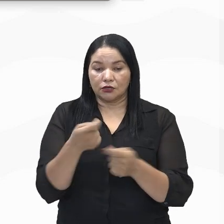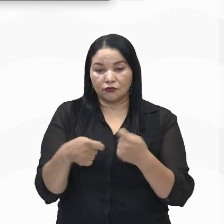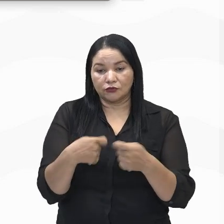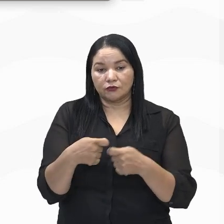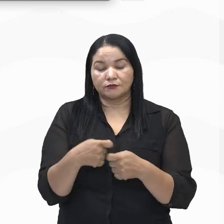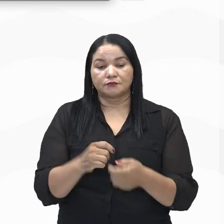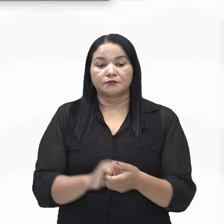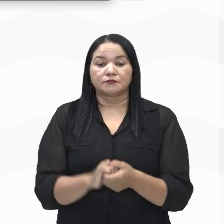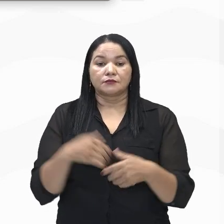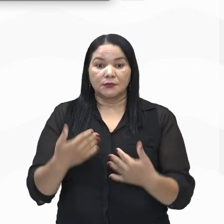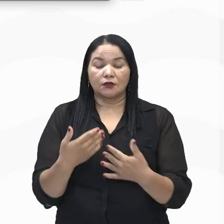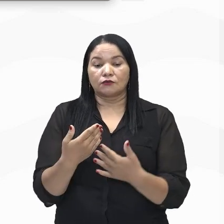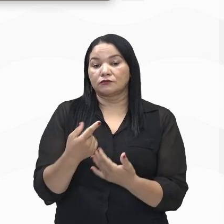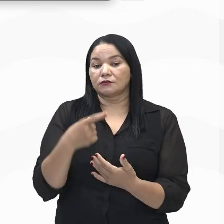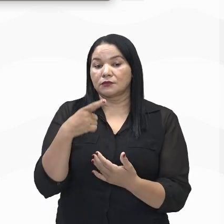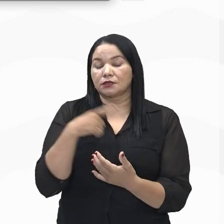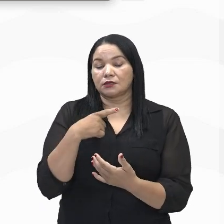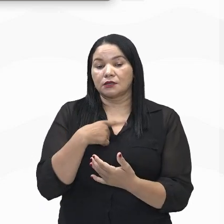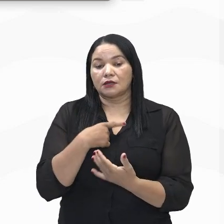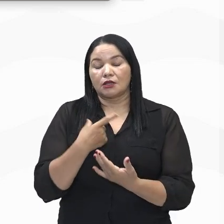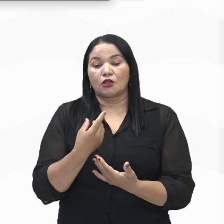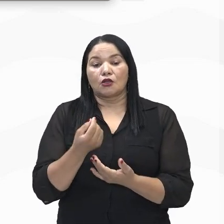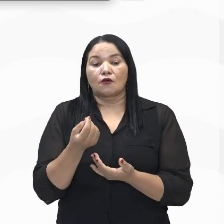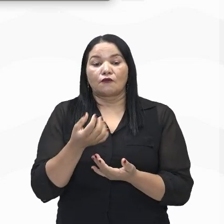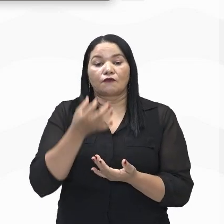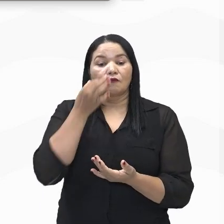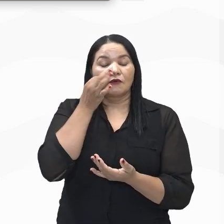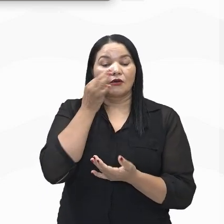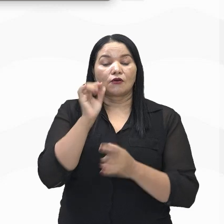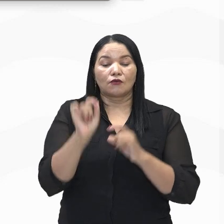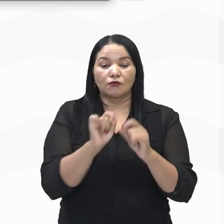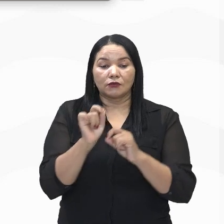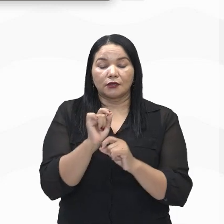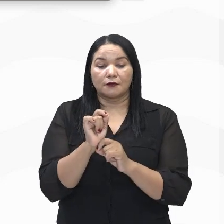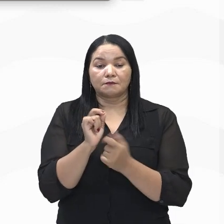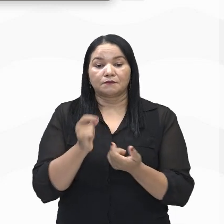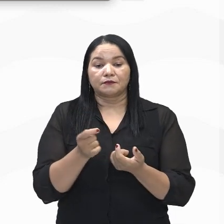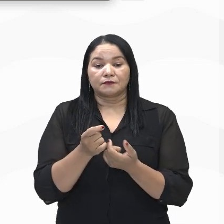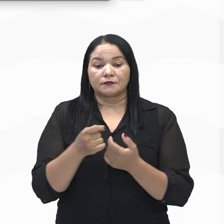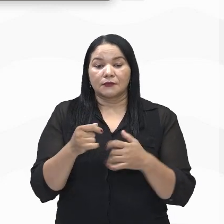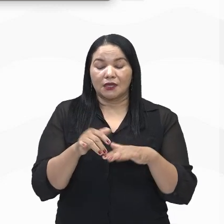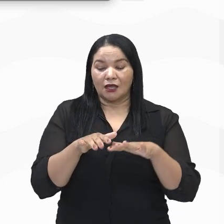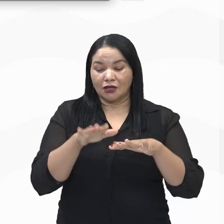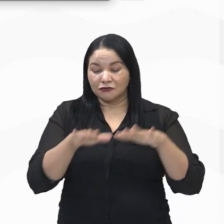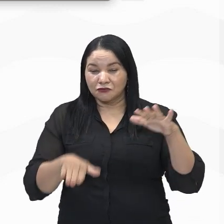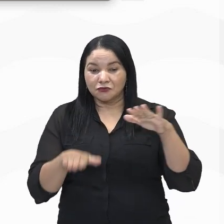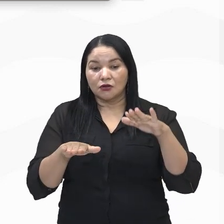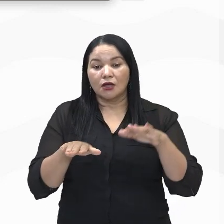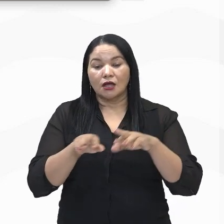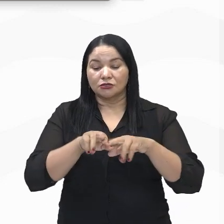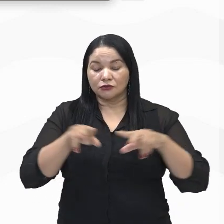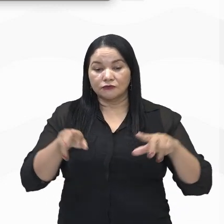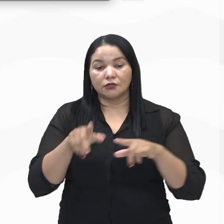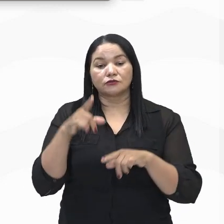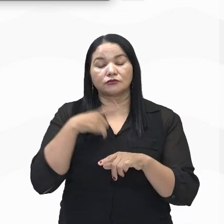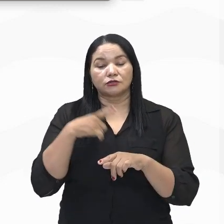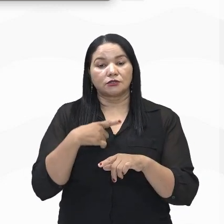temos realidades onde essa disparidade ela é mais latente, né? Então, vou